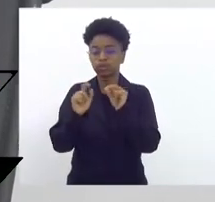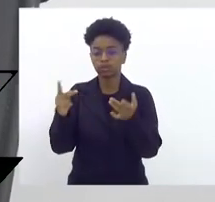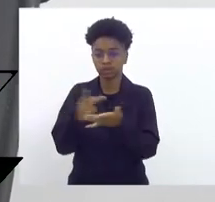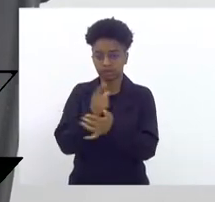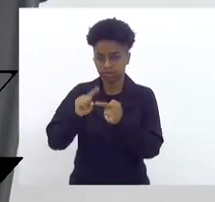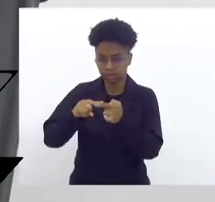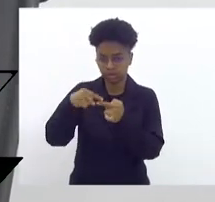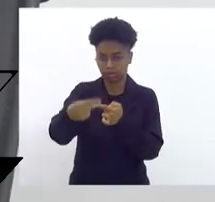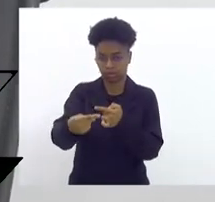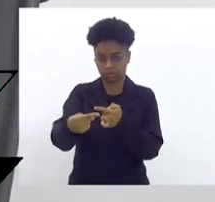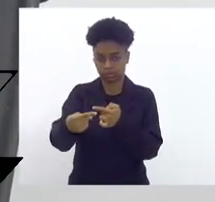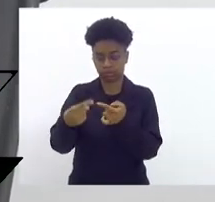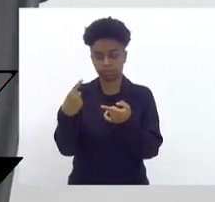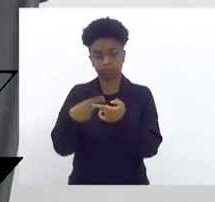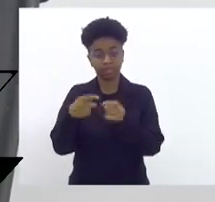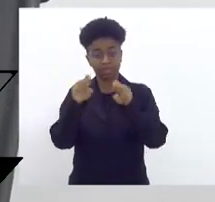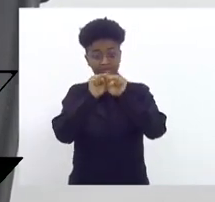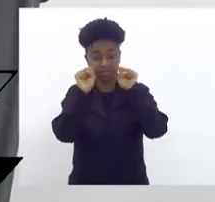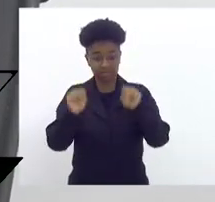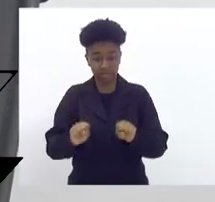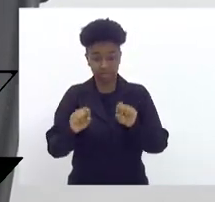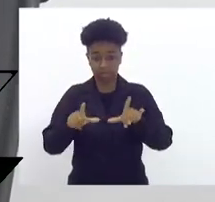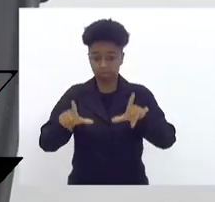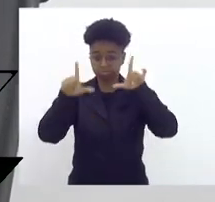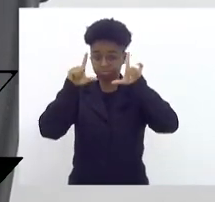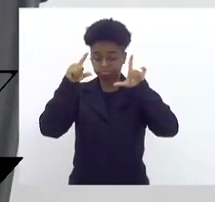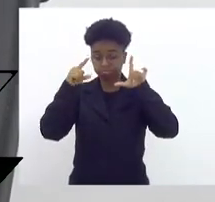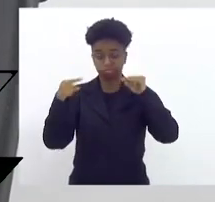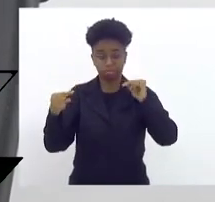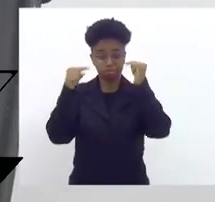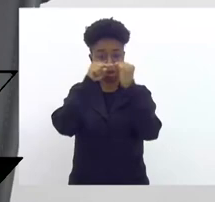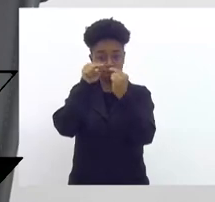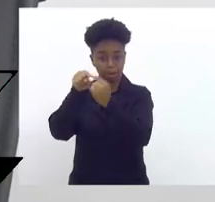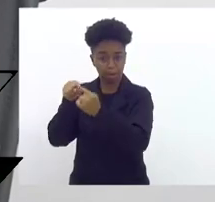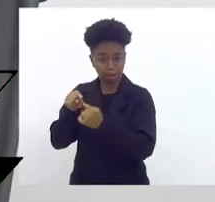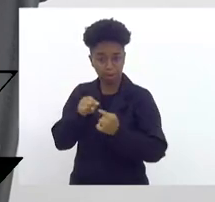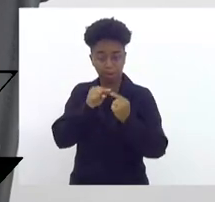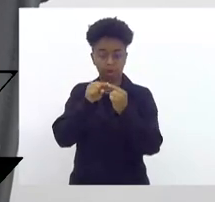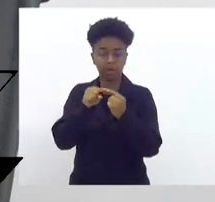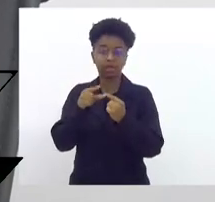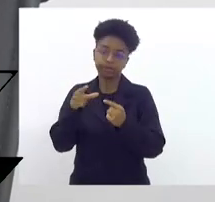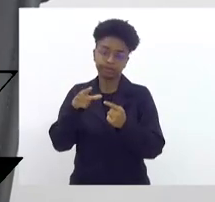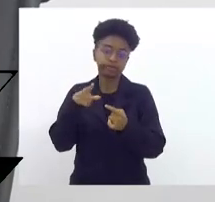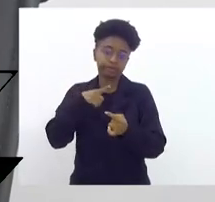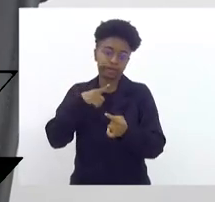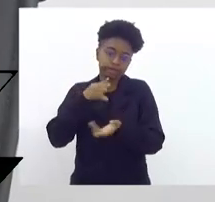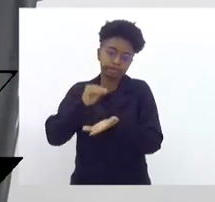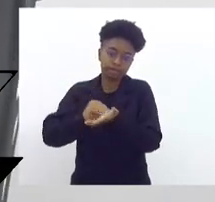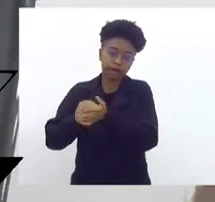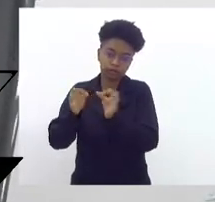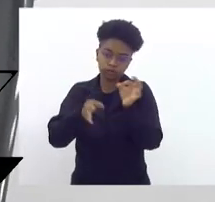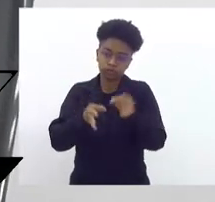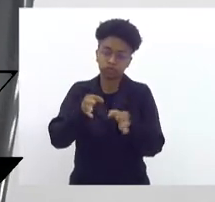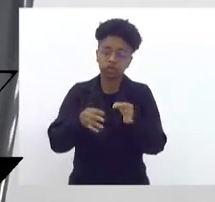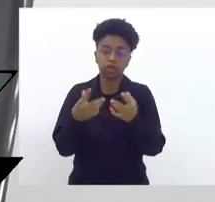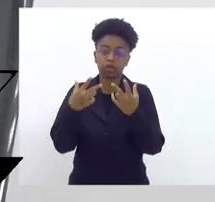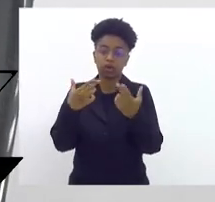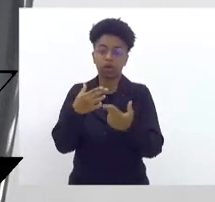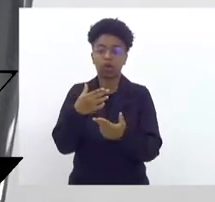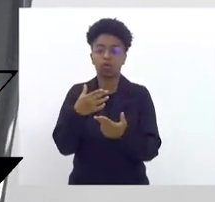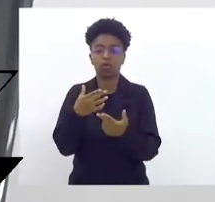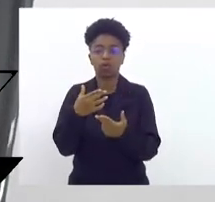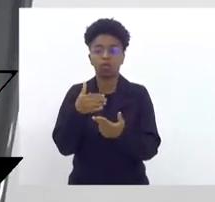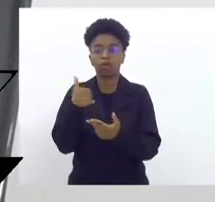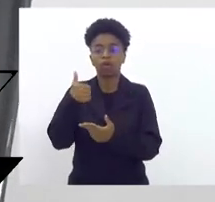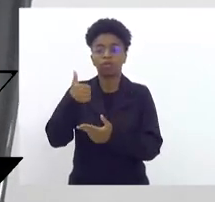de um sistema de reconhecimento fotográfico que causa injustiças né Como disse aqui no primeiro momento